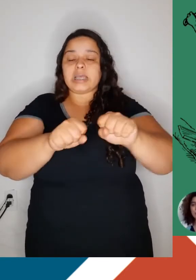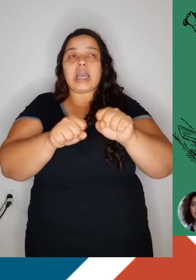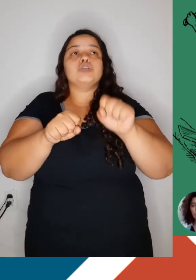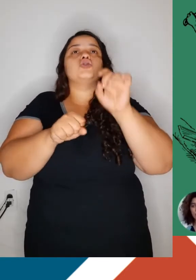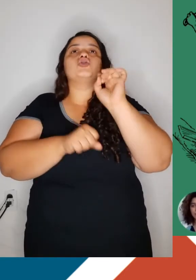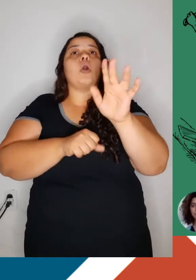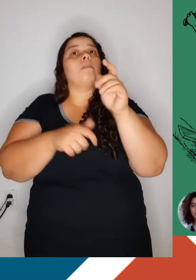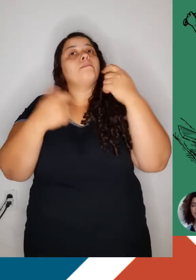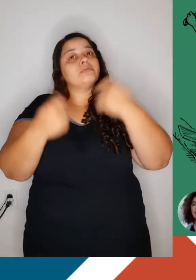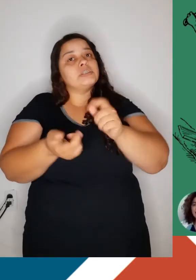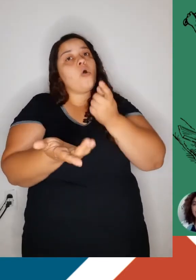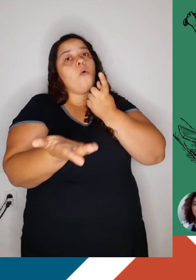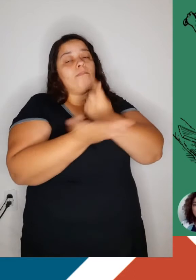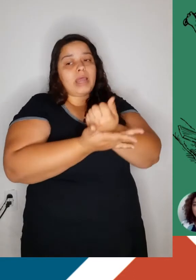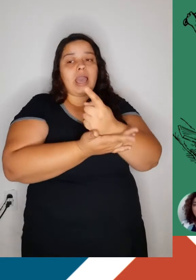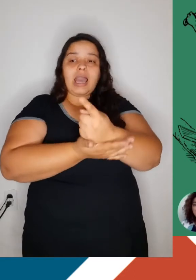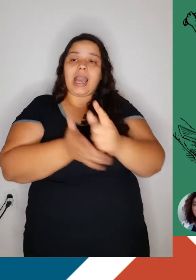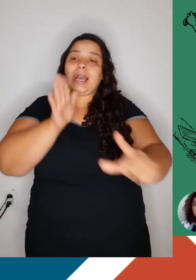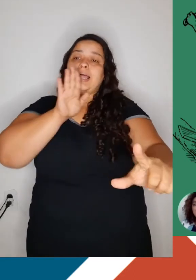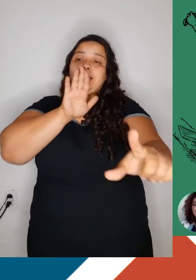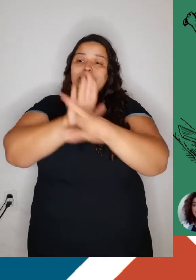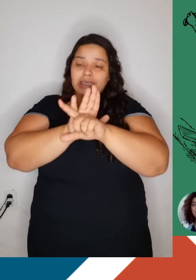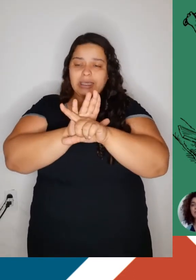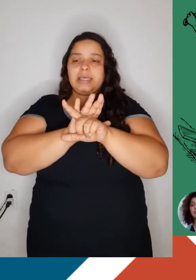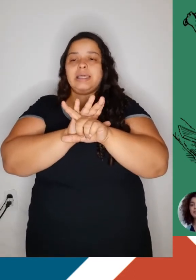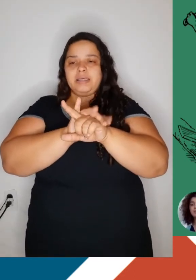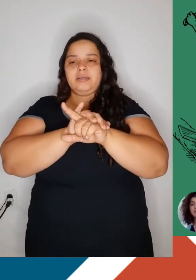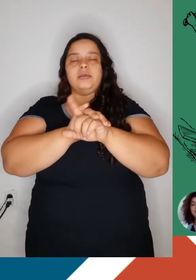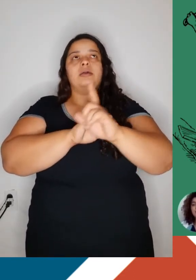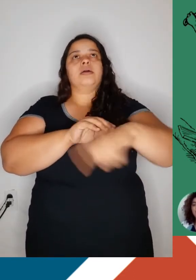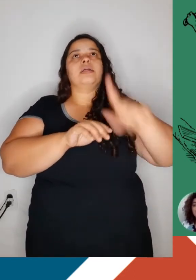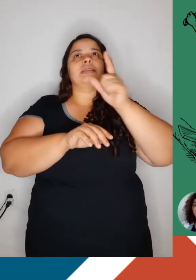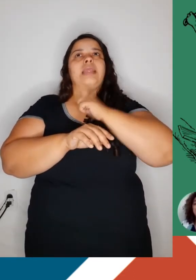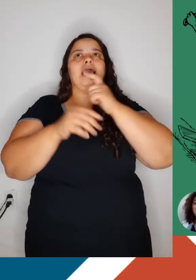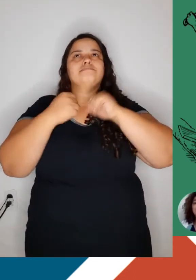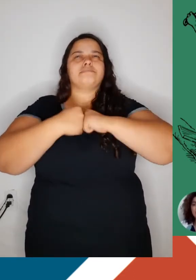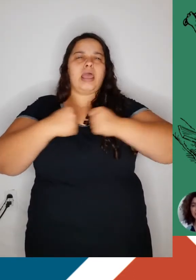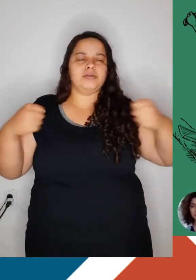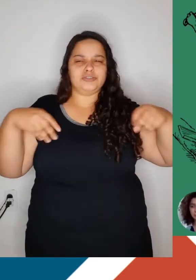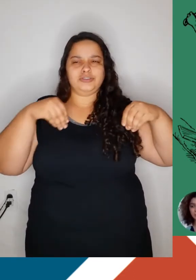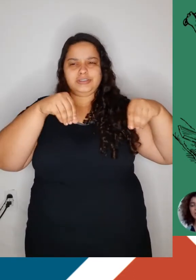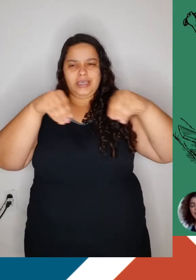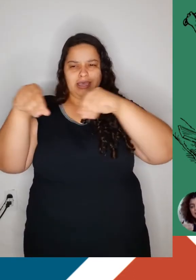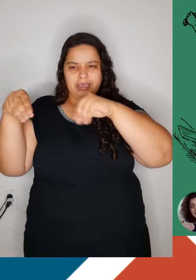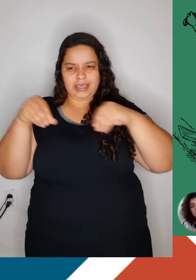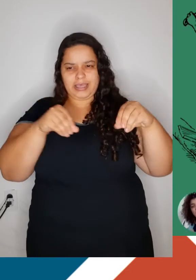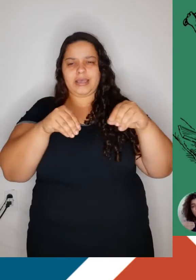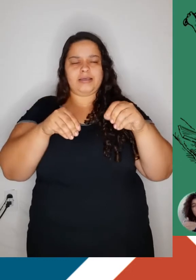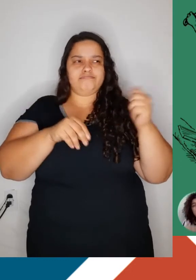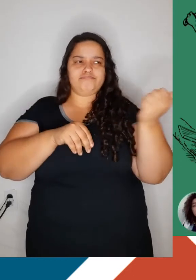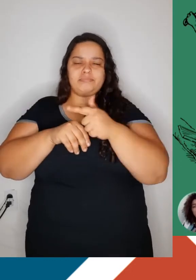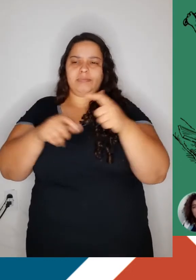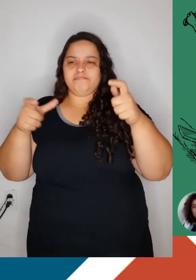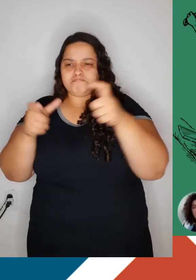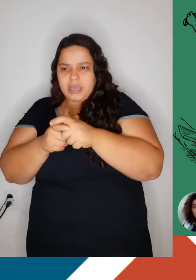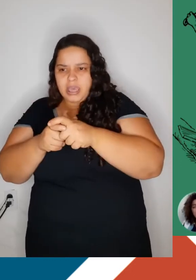por meio da compra. Além disso, essa lei acaba por definir a divisão das terras em grandes latifúndios em detrimento das